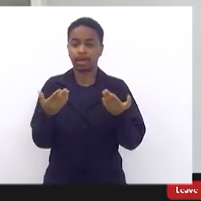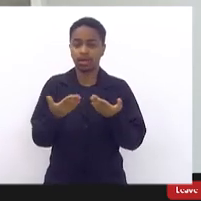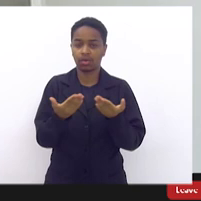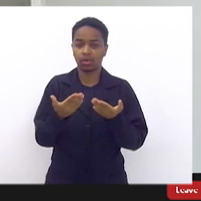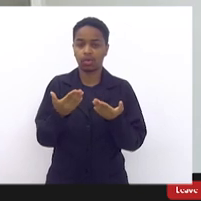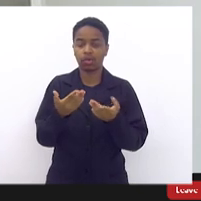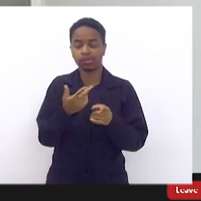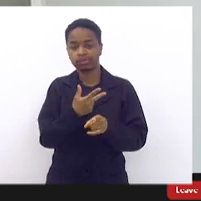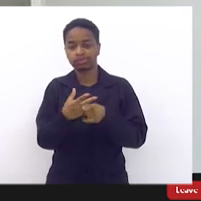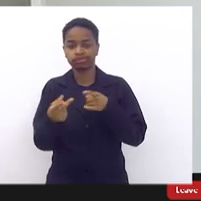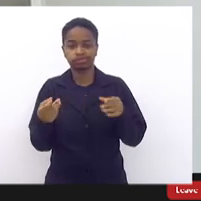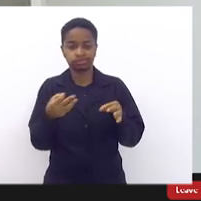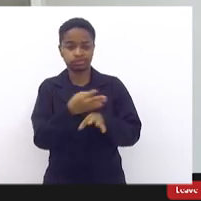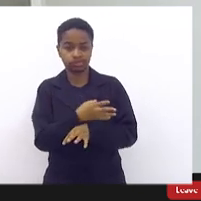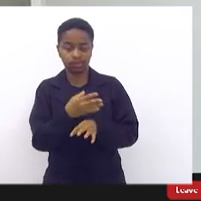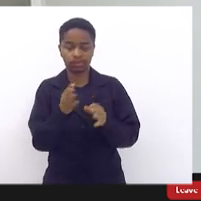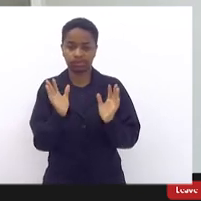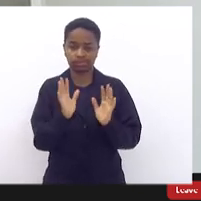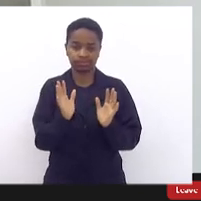grande conquista.